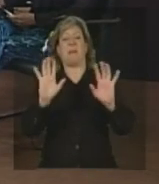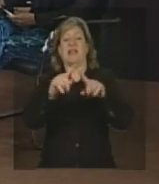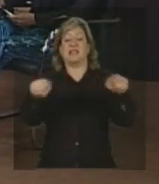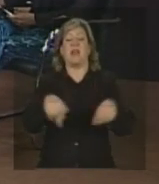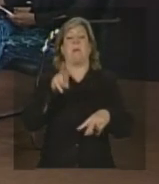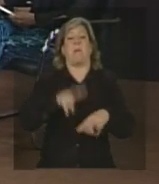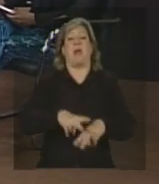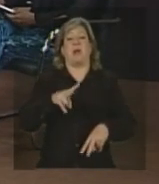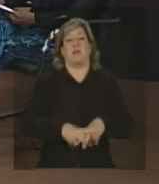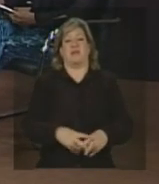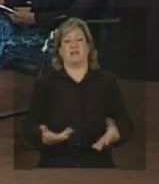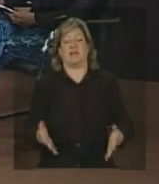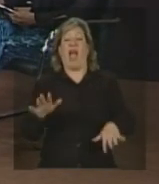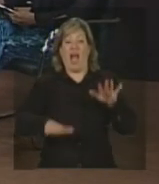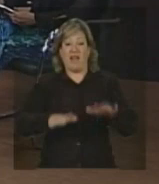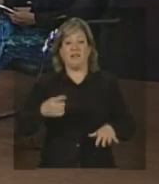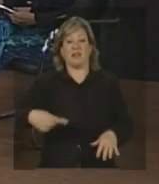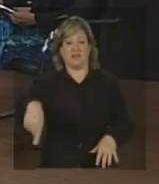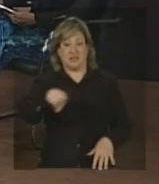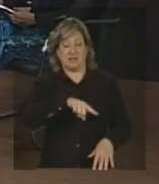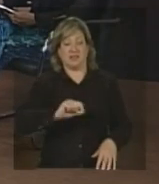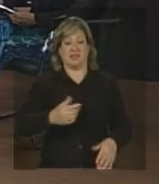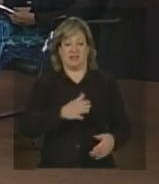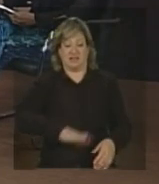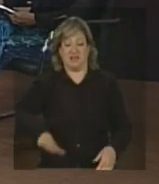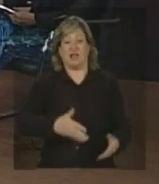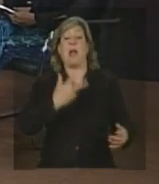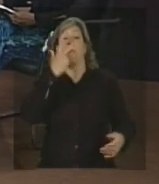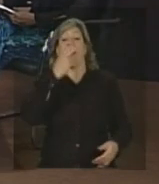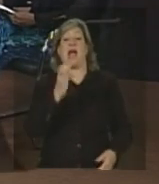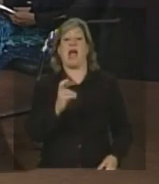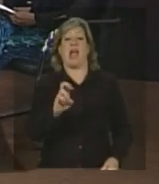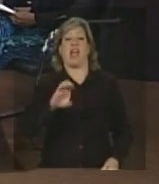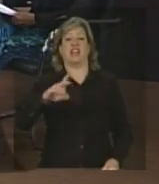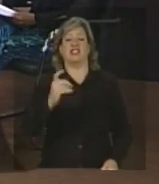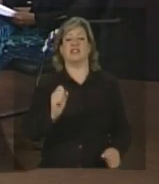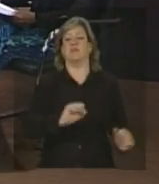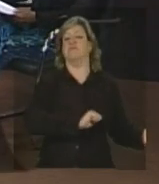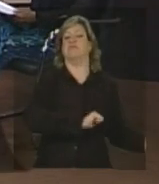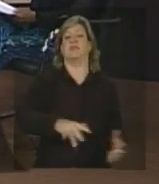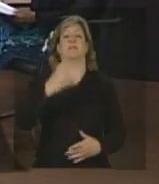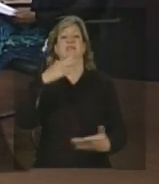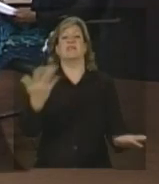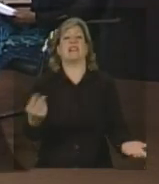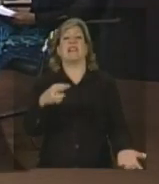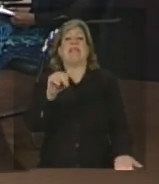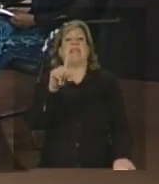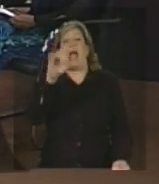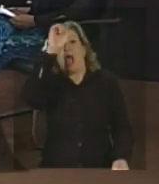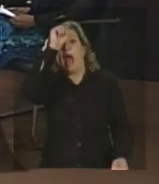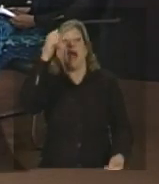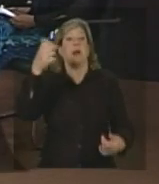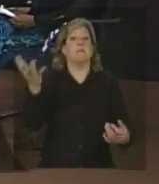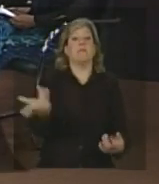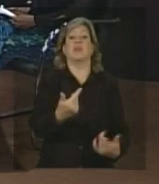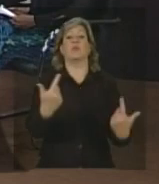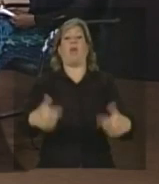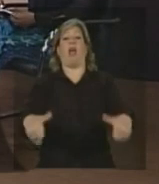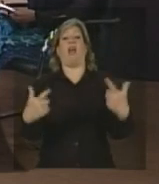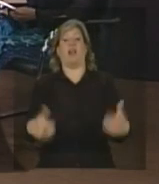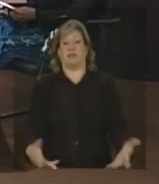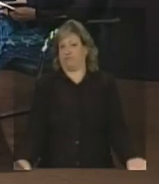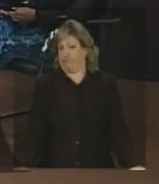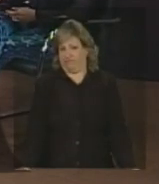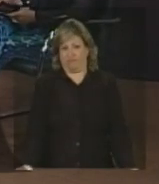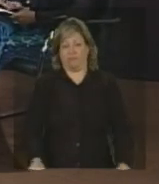por muitas vezes, sendo como se fosse uma creche... ali dentro. E acaba não tendo aprendizado.